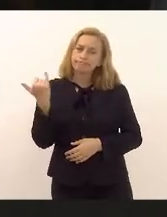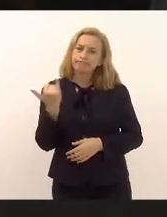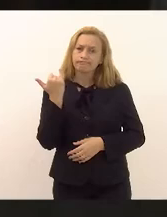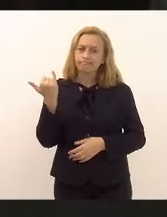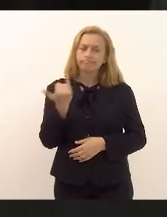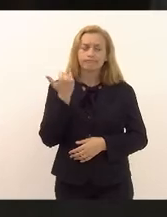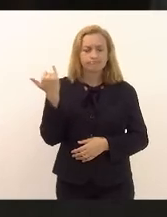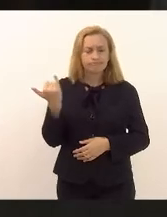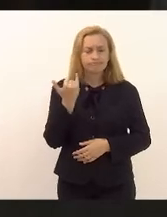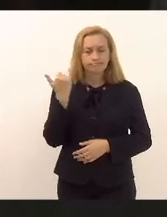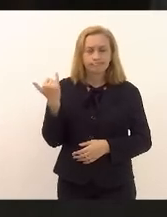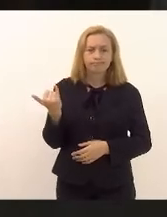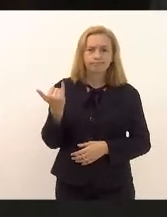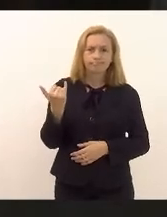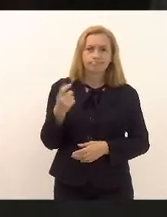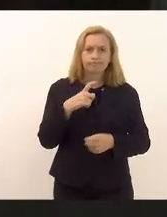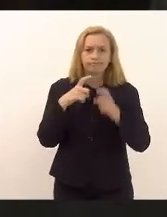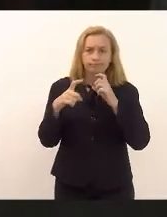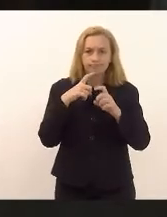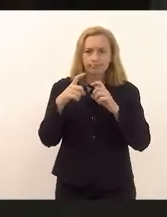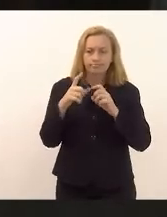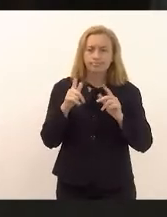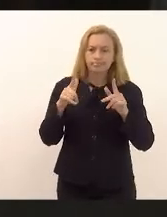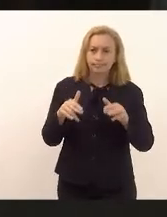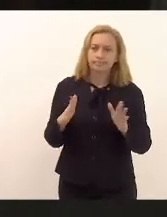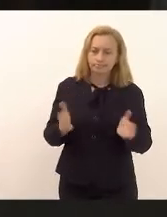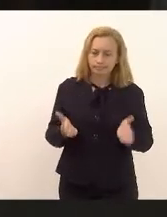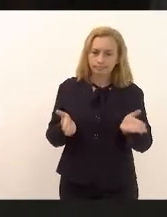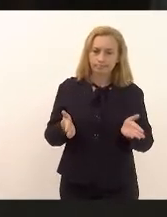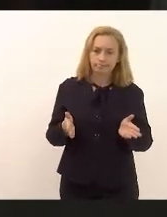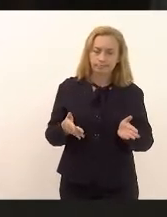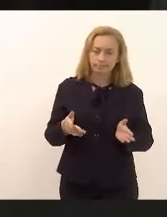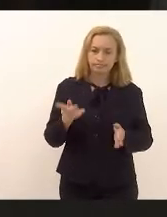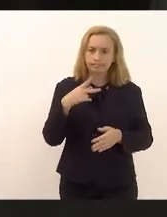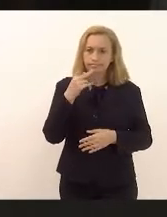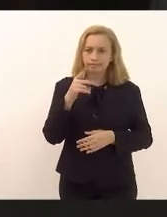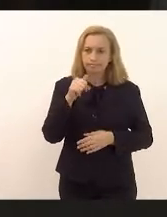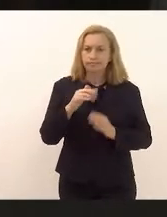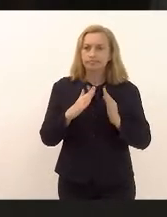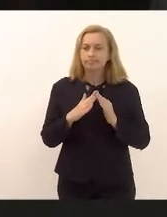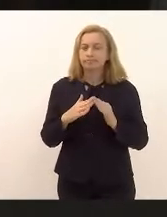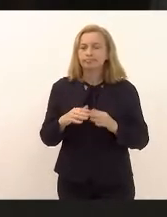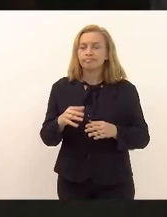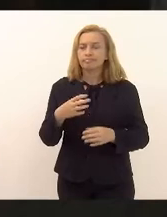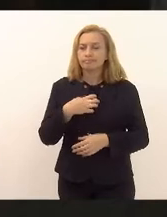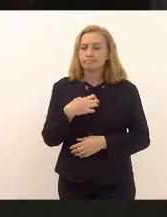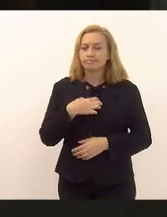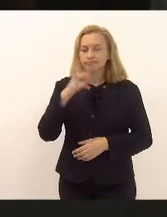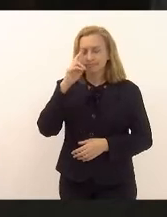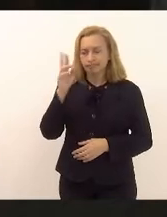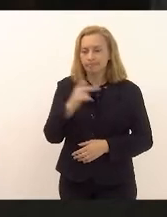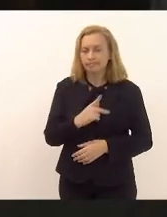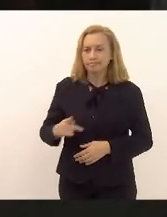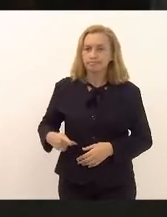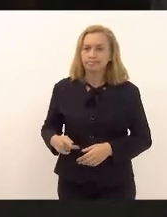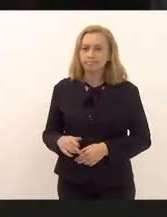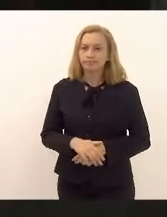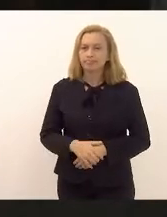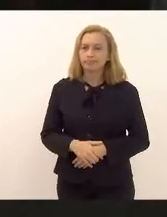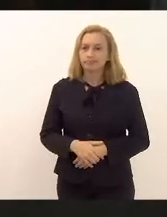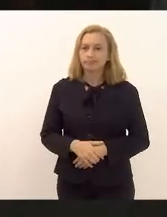importante que debates como este fossem colocados nessa casa. Então, nesse sentido, senhor